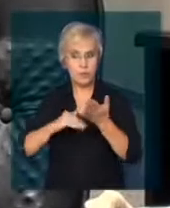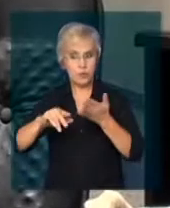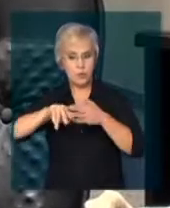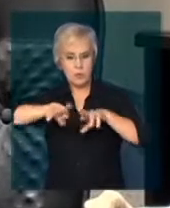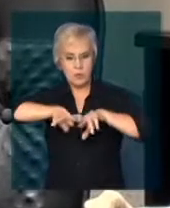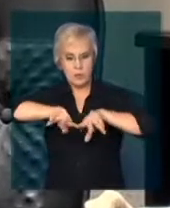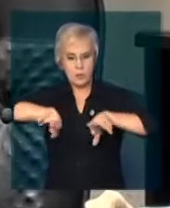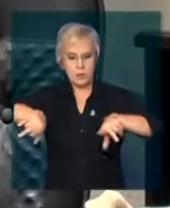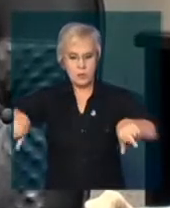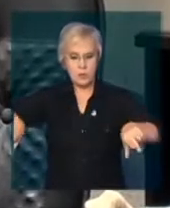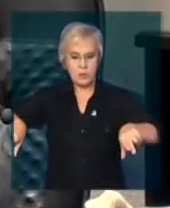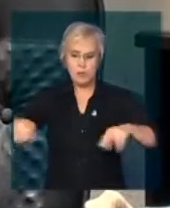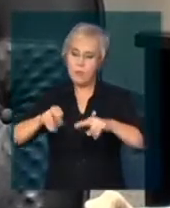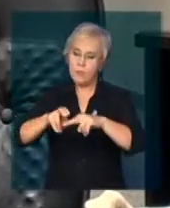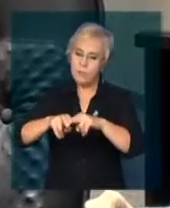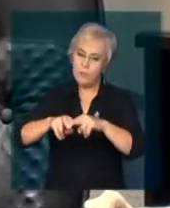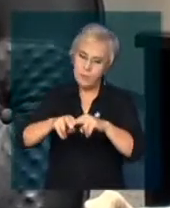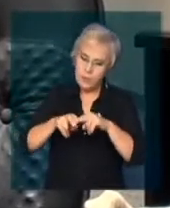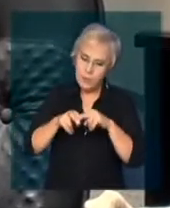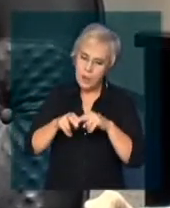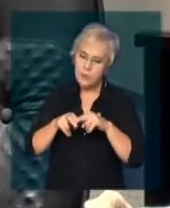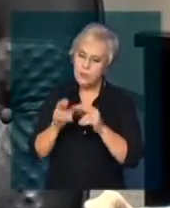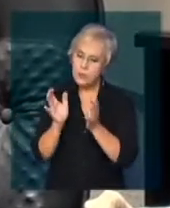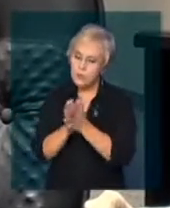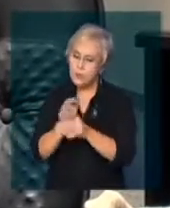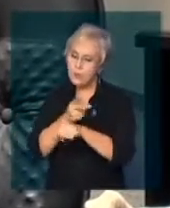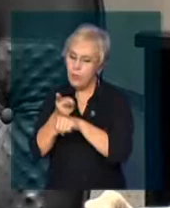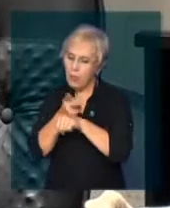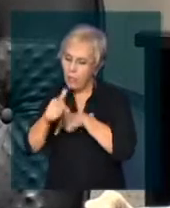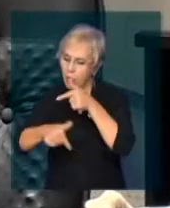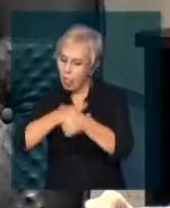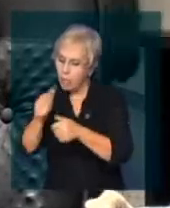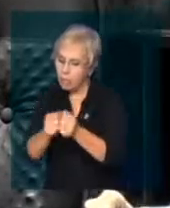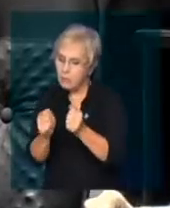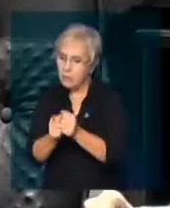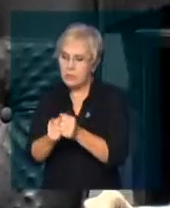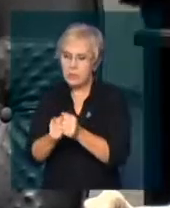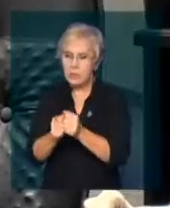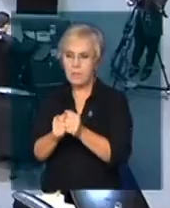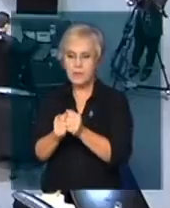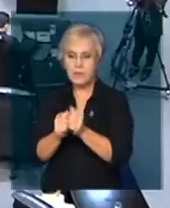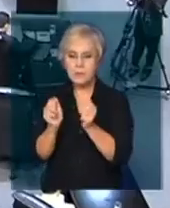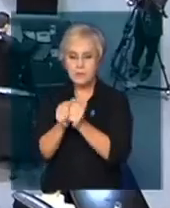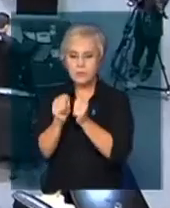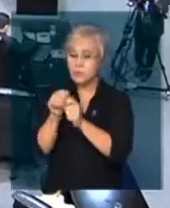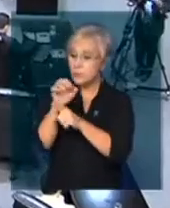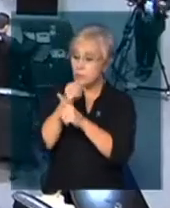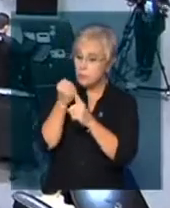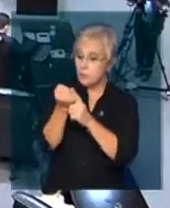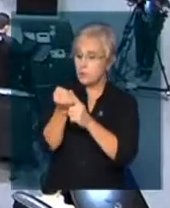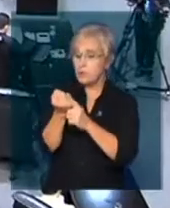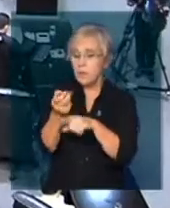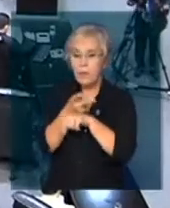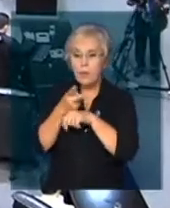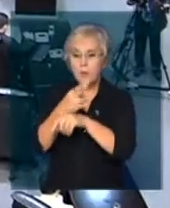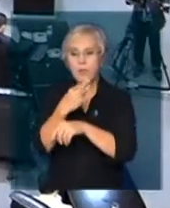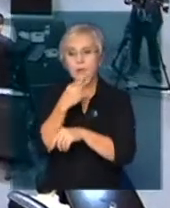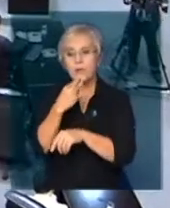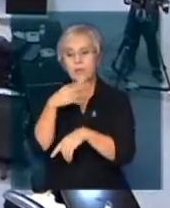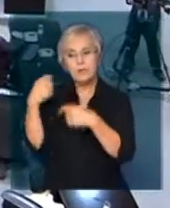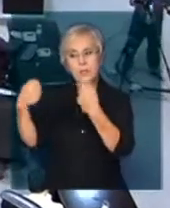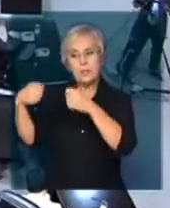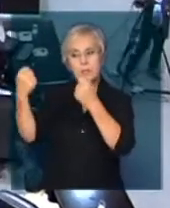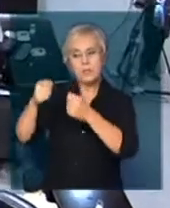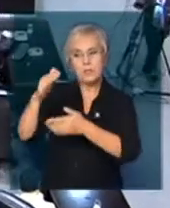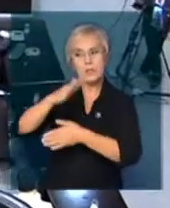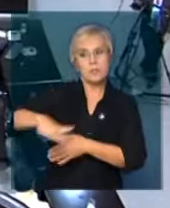Tudo isso é fruto de quem está buscando na sociedade conhecer as suas demandas